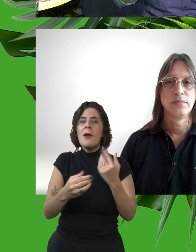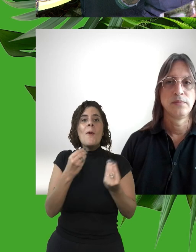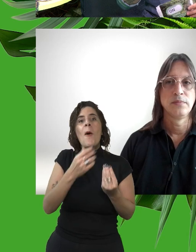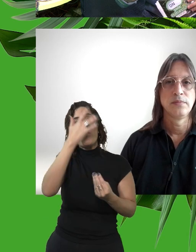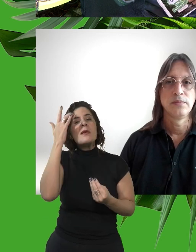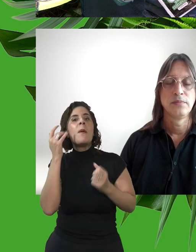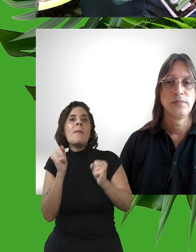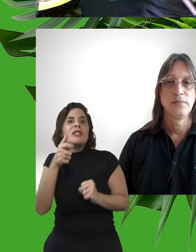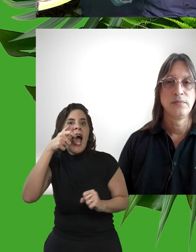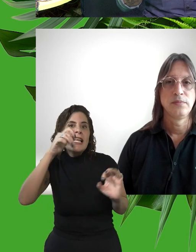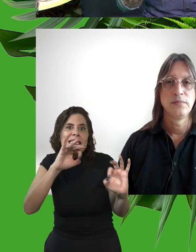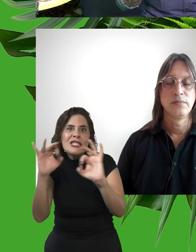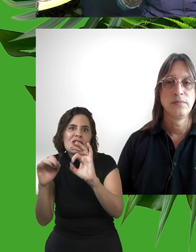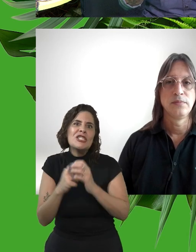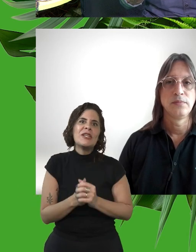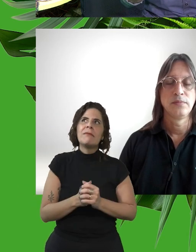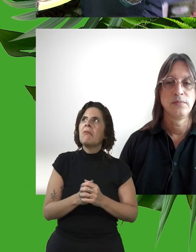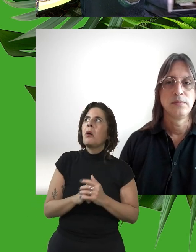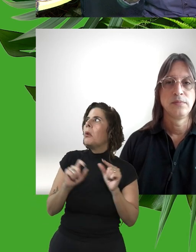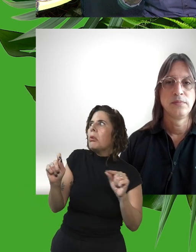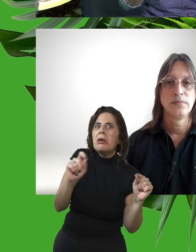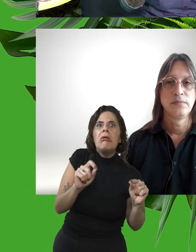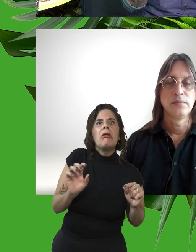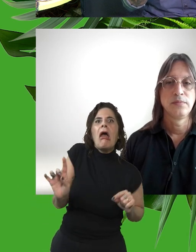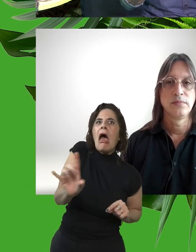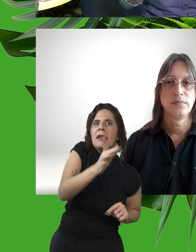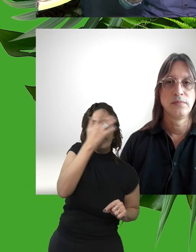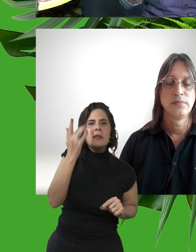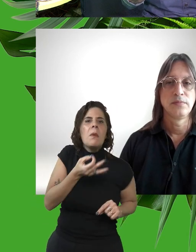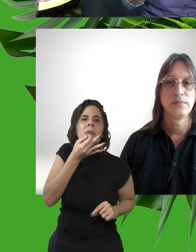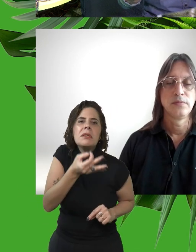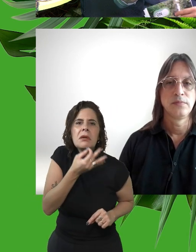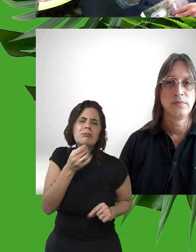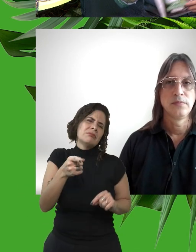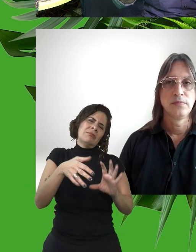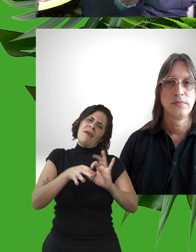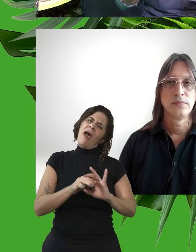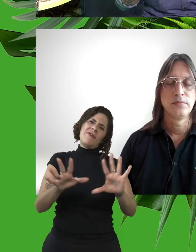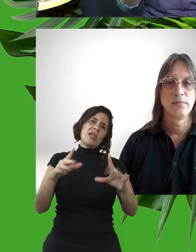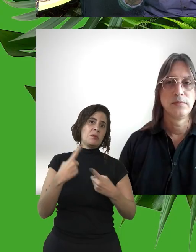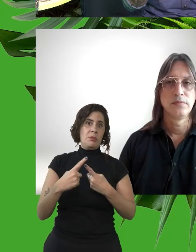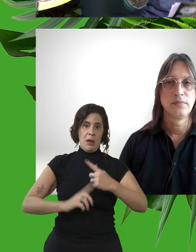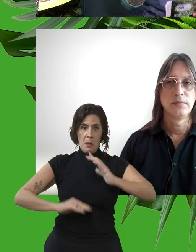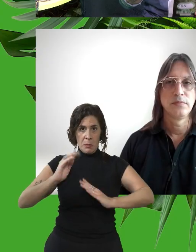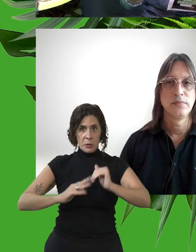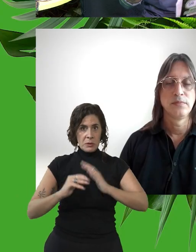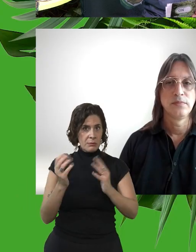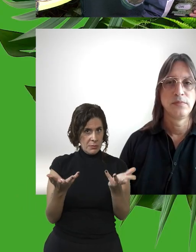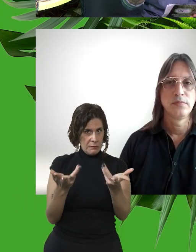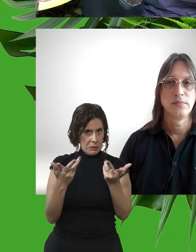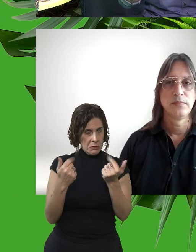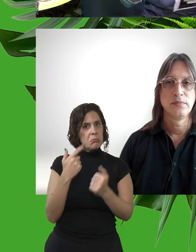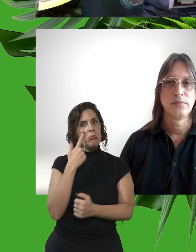podem assistir, o que cada um fala. Queria que você ficasse à vontade, porque eu acho que são produções assim maravilhosas, interessantíssimas. É muito bonito